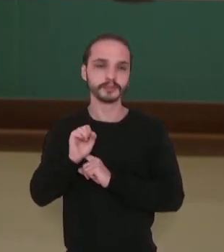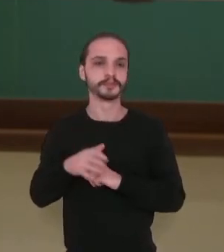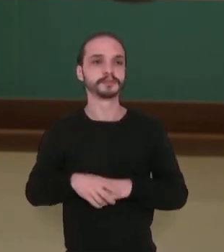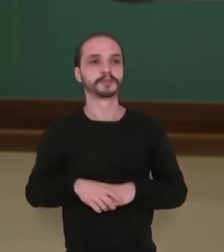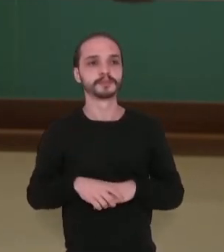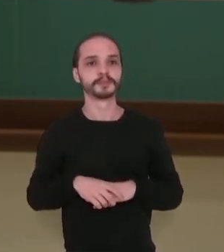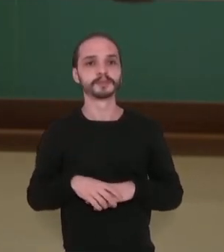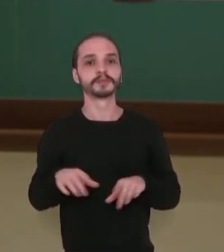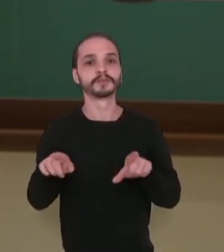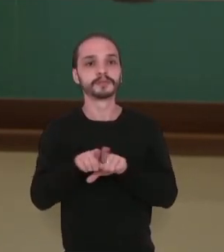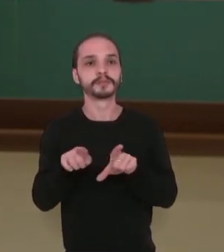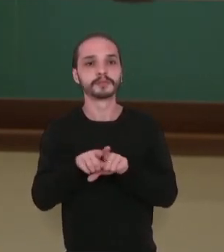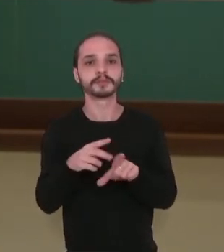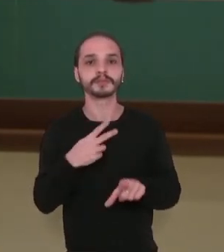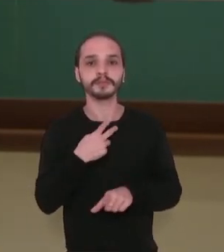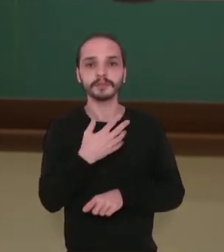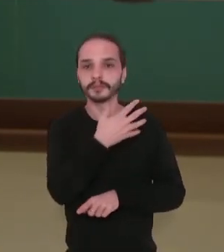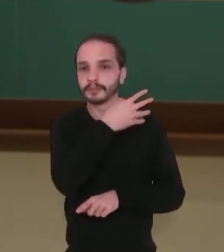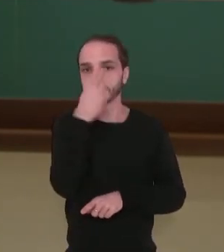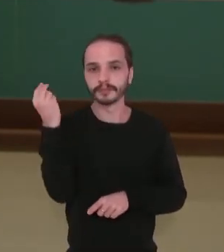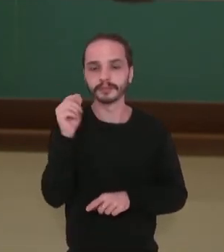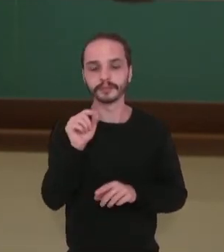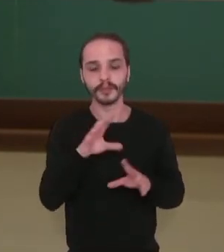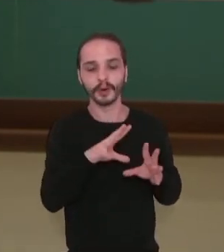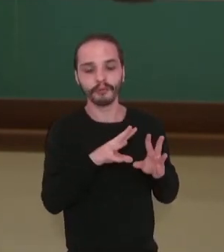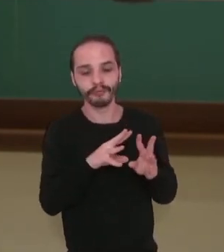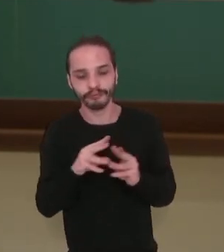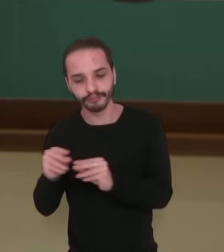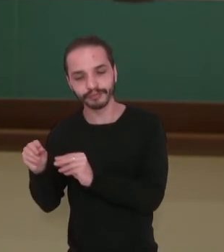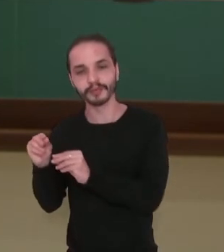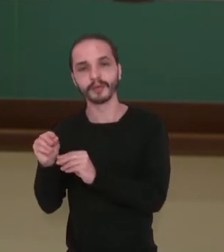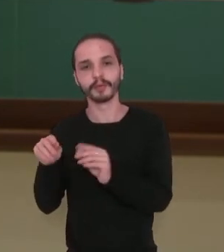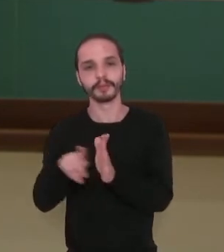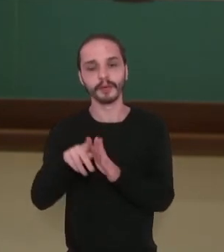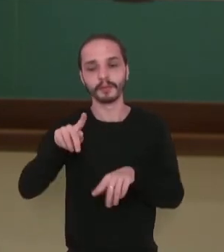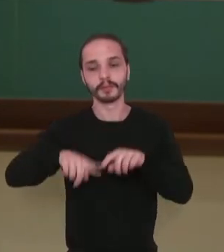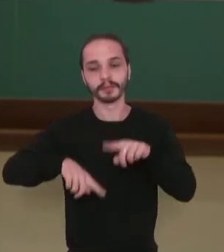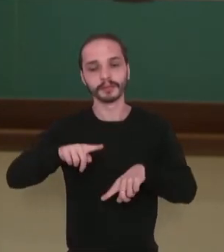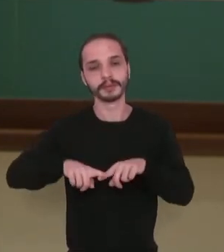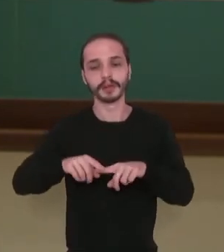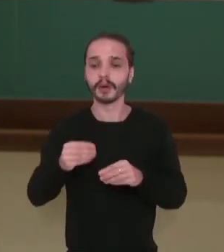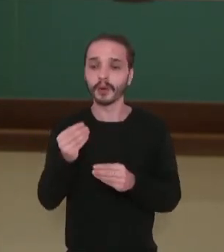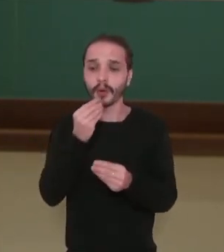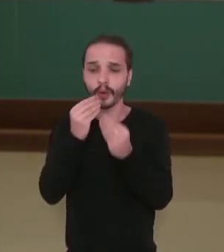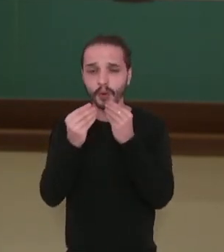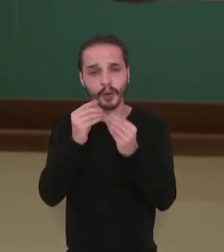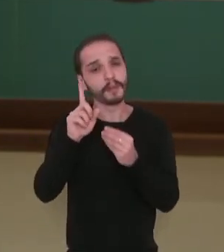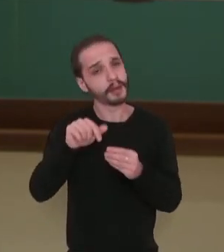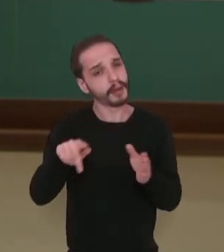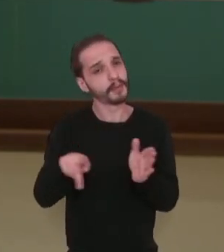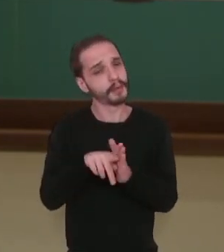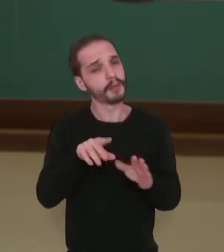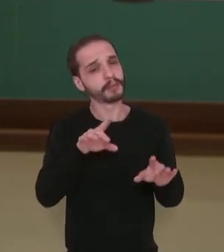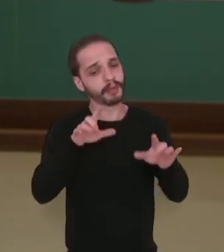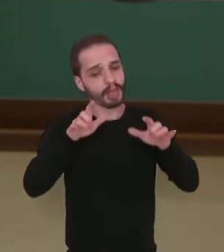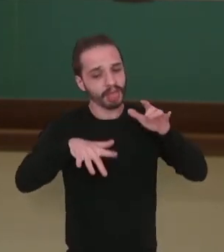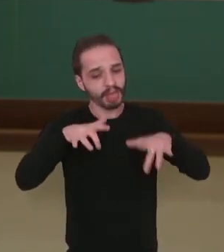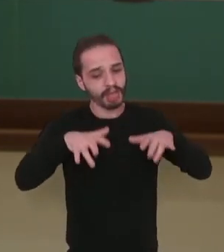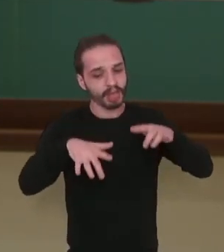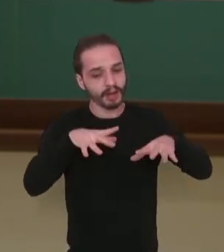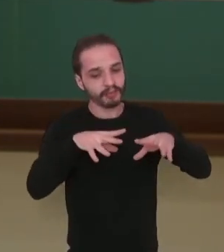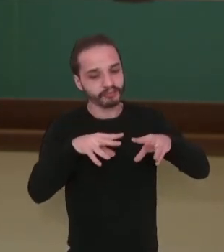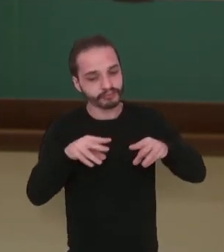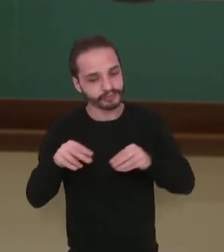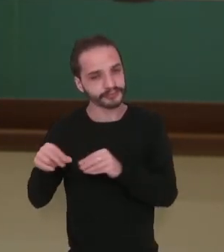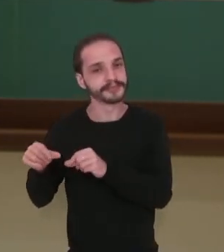podemos esquecer daqueles organismos decompositores, né, de matéria orgânica, que se alimentam ali mesmo da matéria orgânica que estão